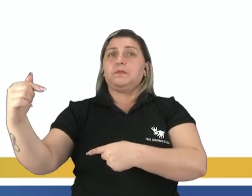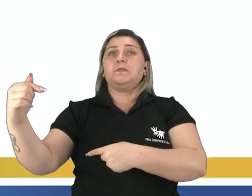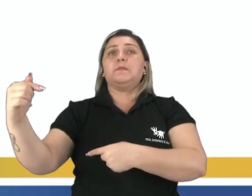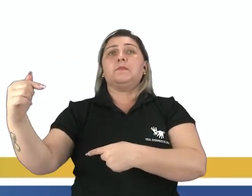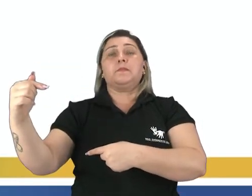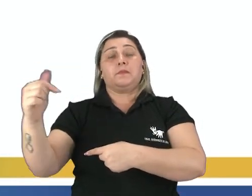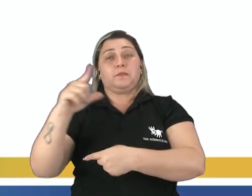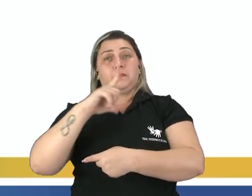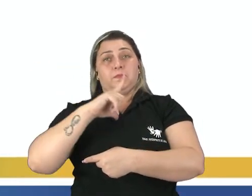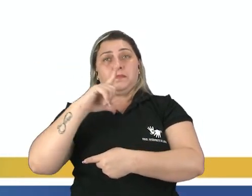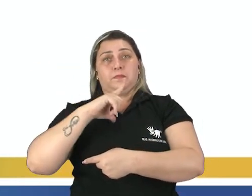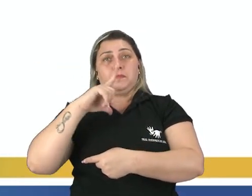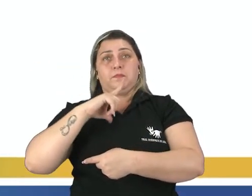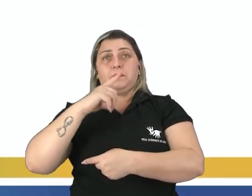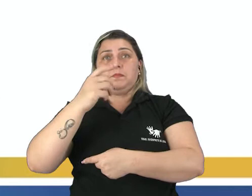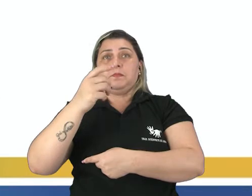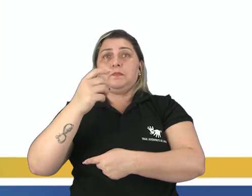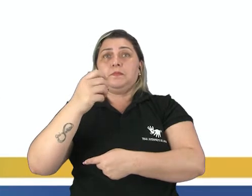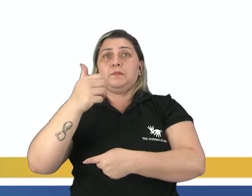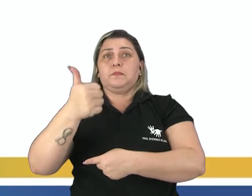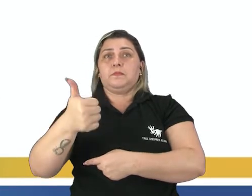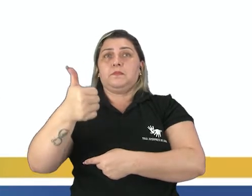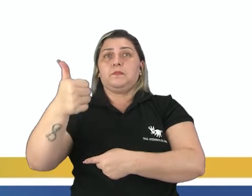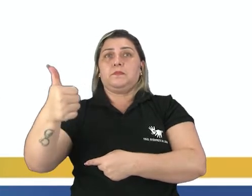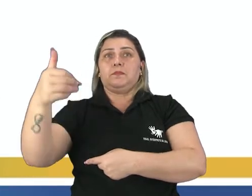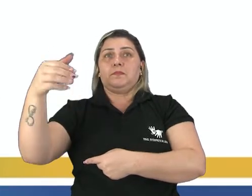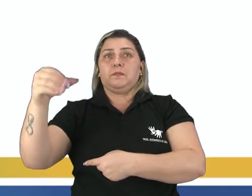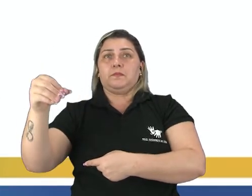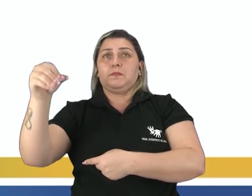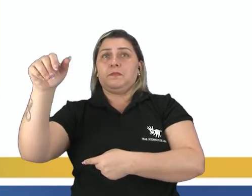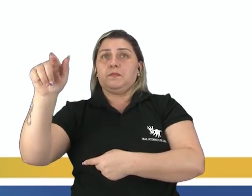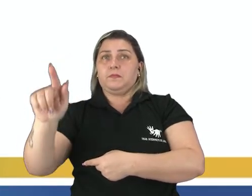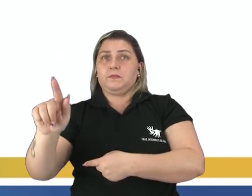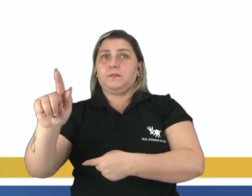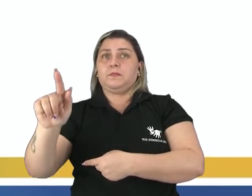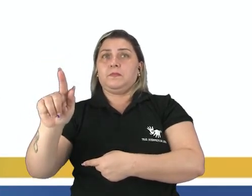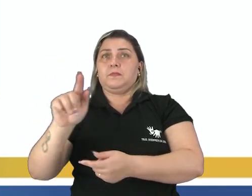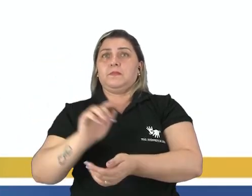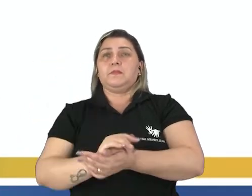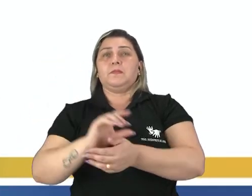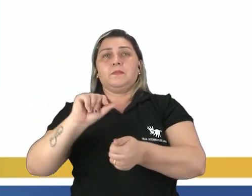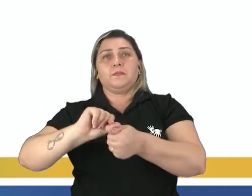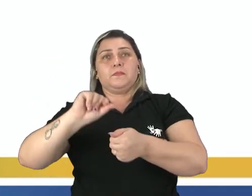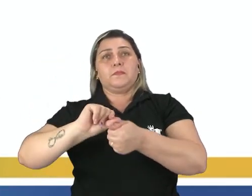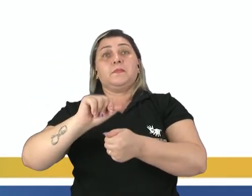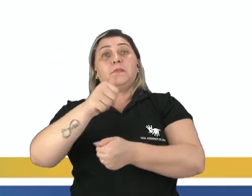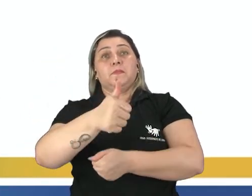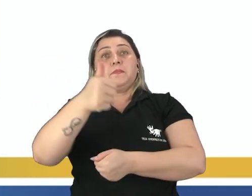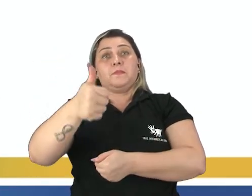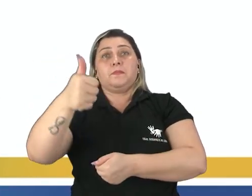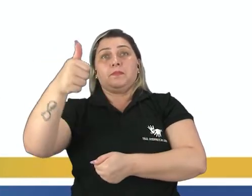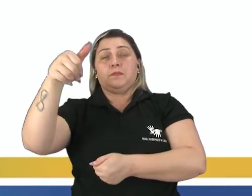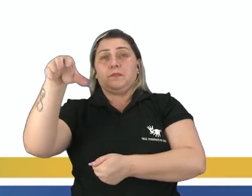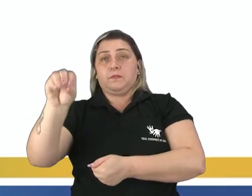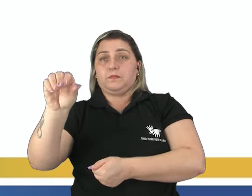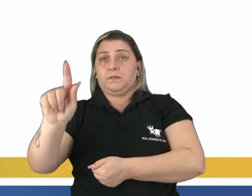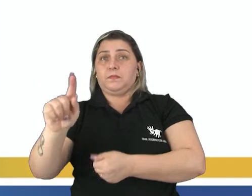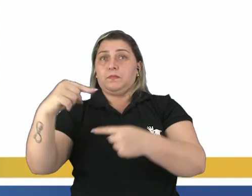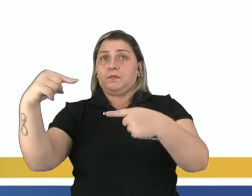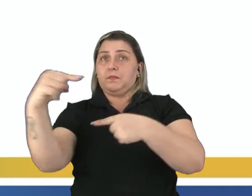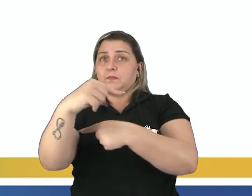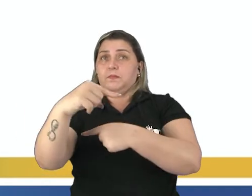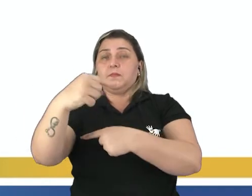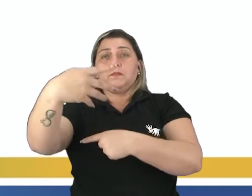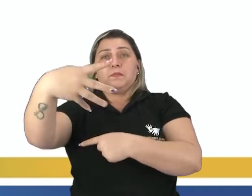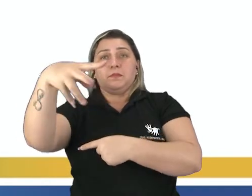70, temos, então, 110 graus. E fazendo 110 graus